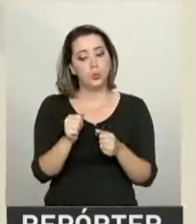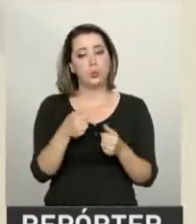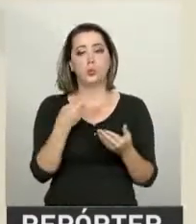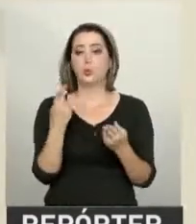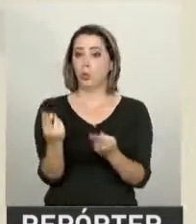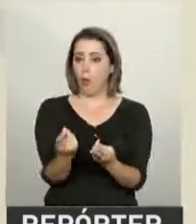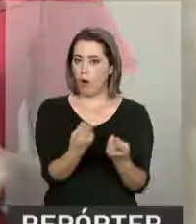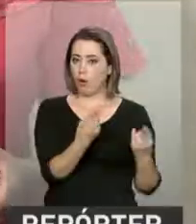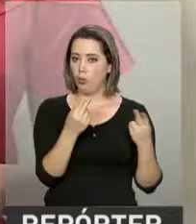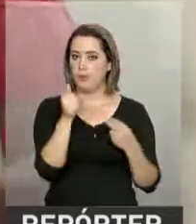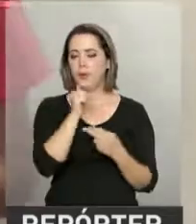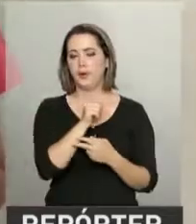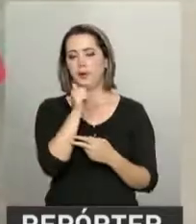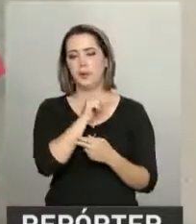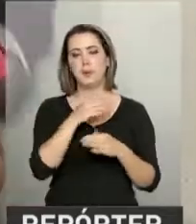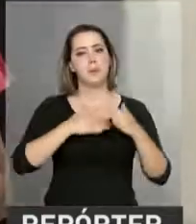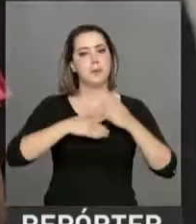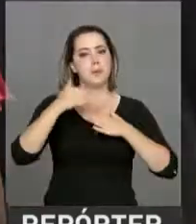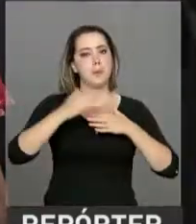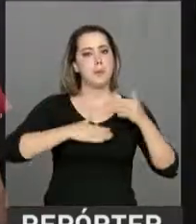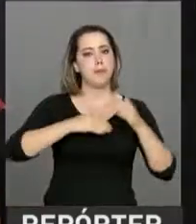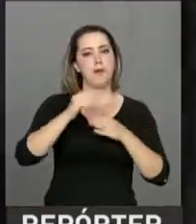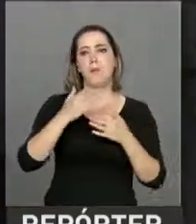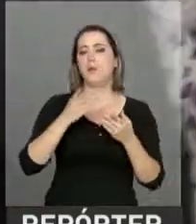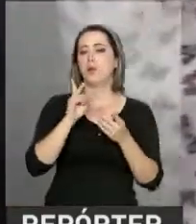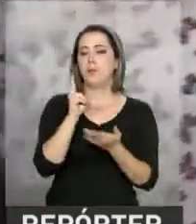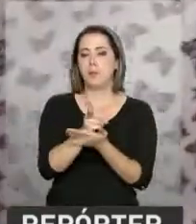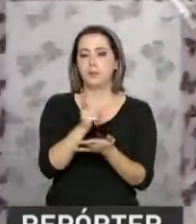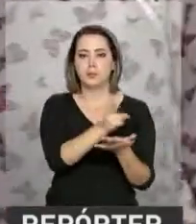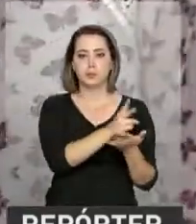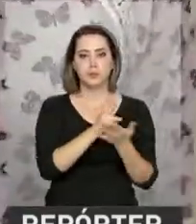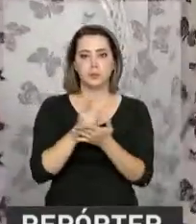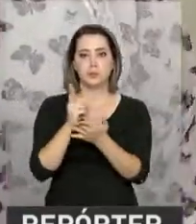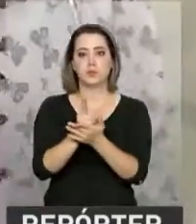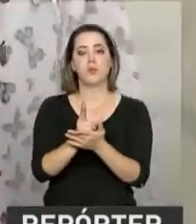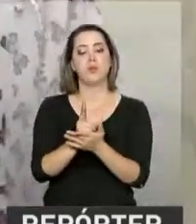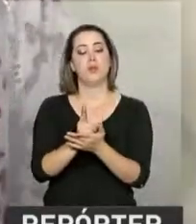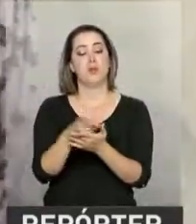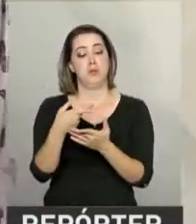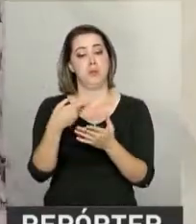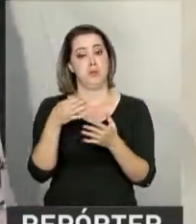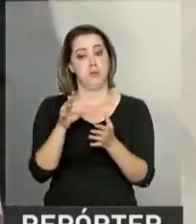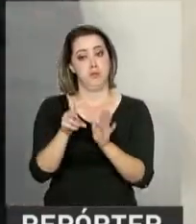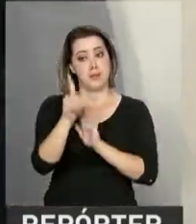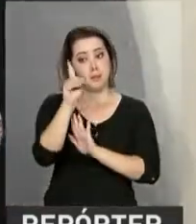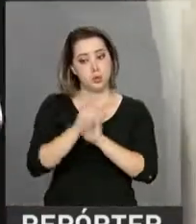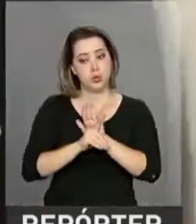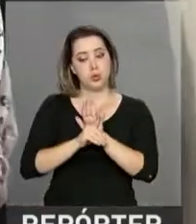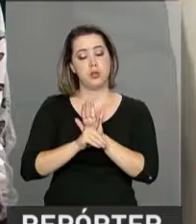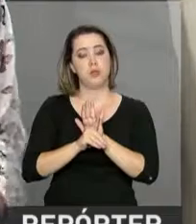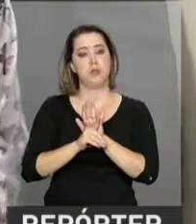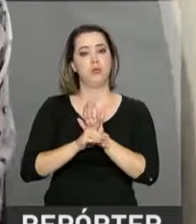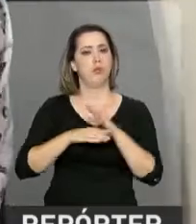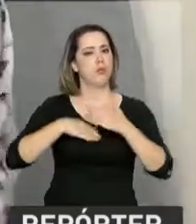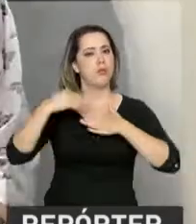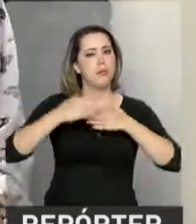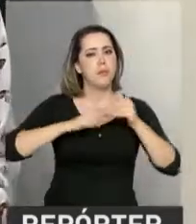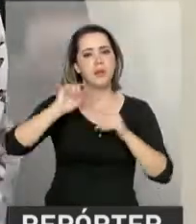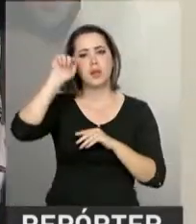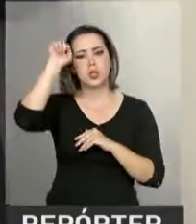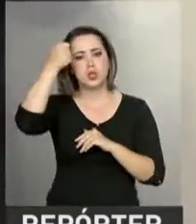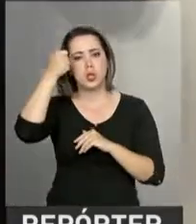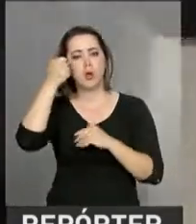da justiça independente da cor raça ou condição social das mulheres para isso a ministra quer a ajuda de entidades